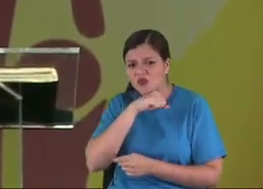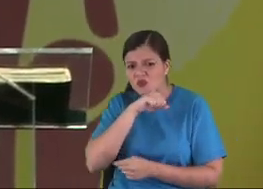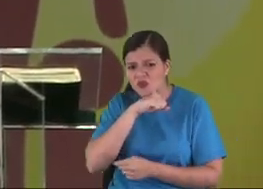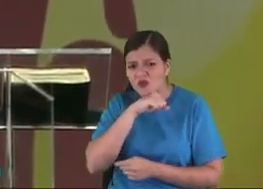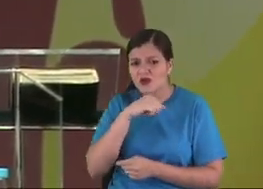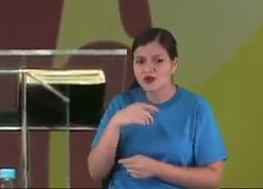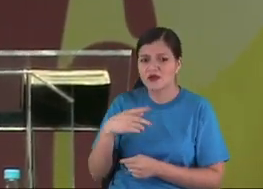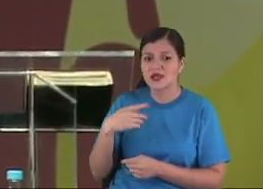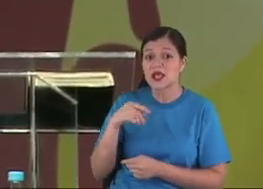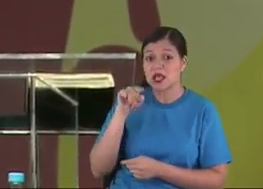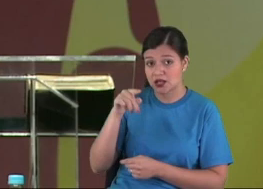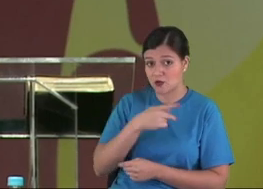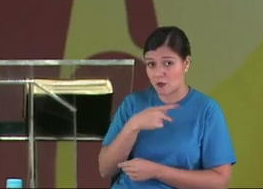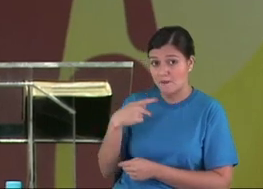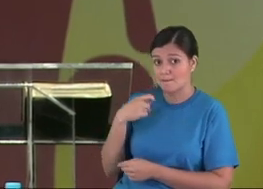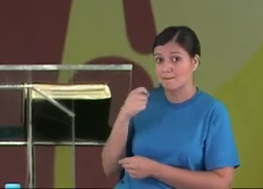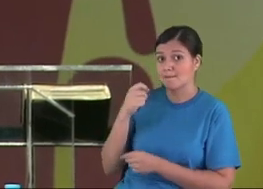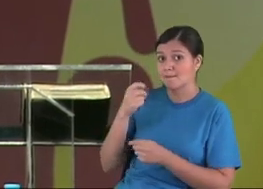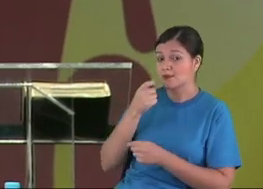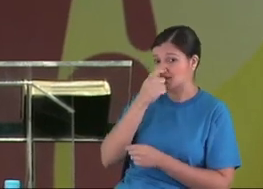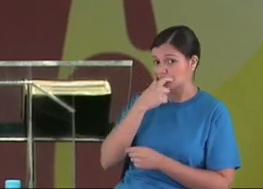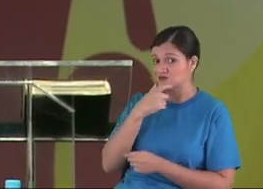ouvido, de 11 anos,